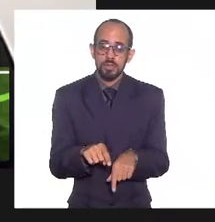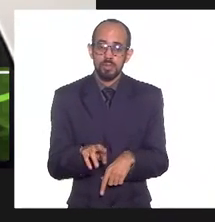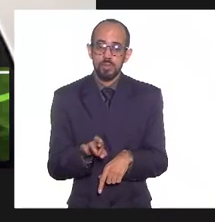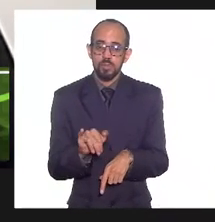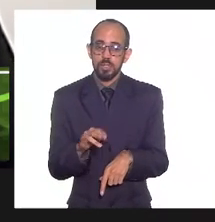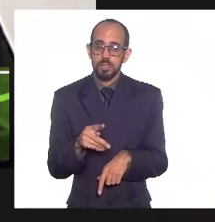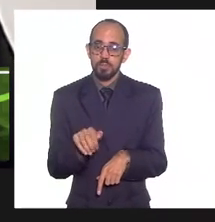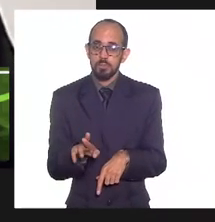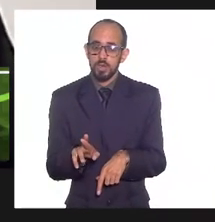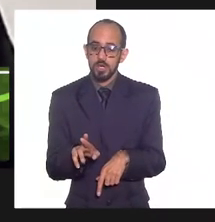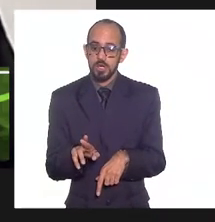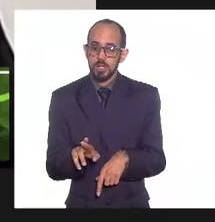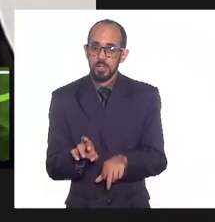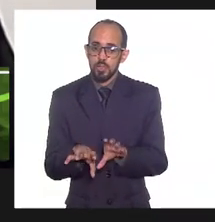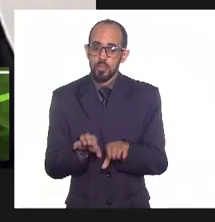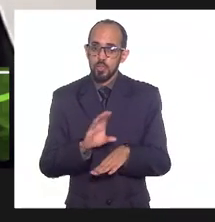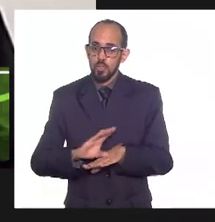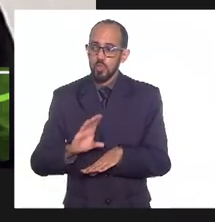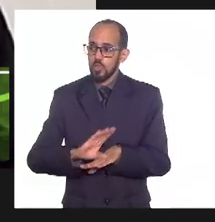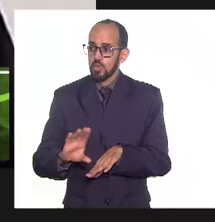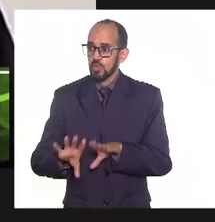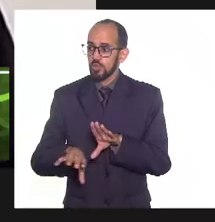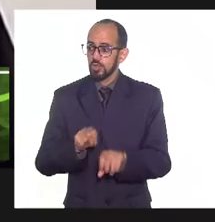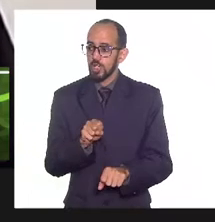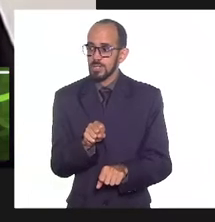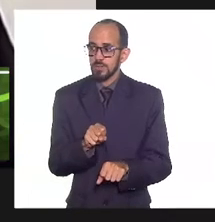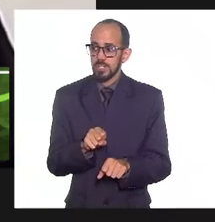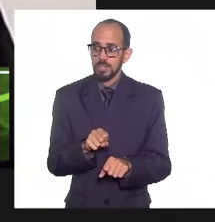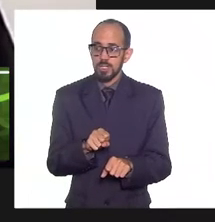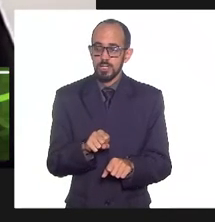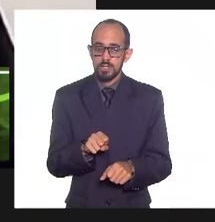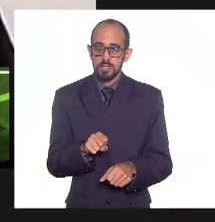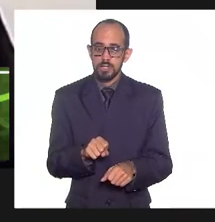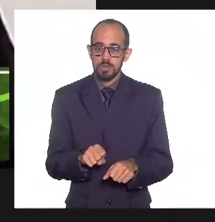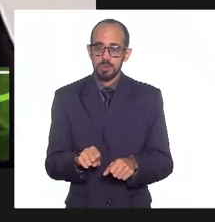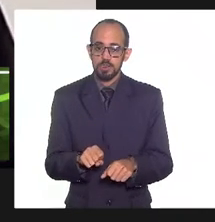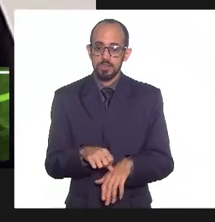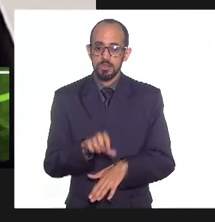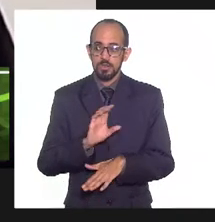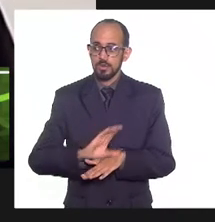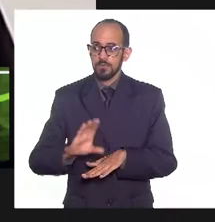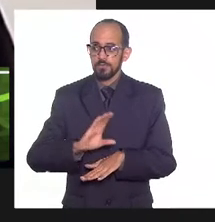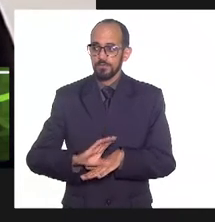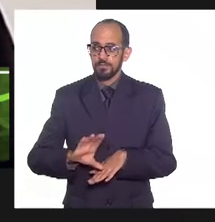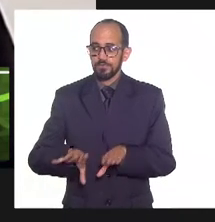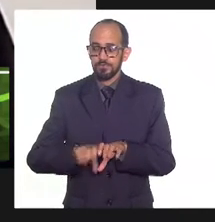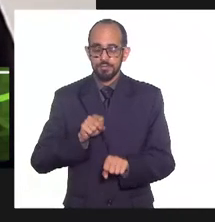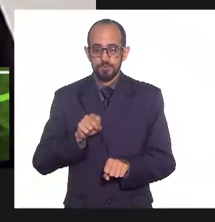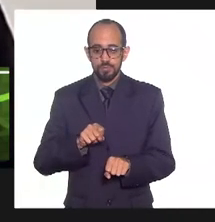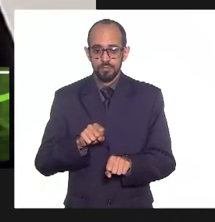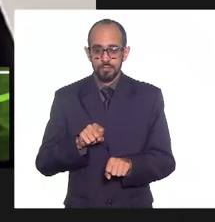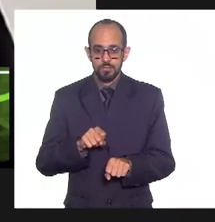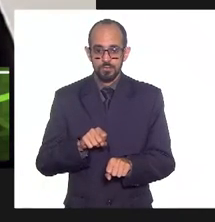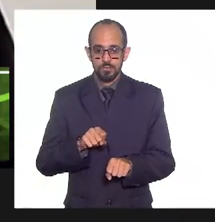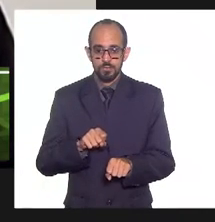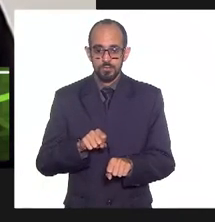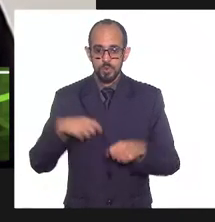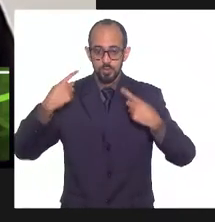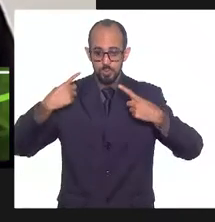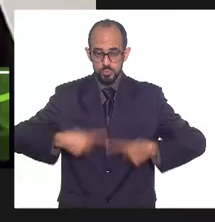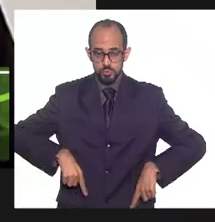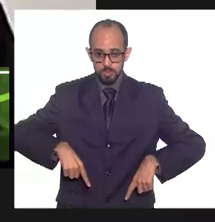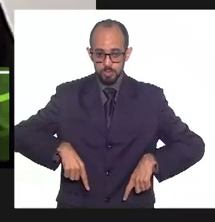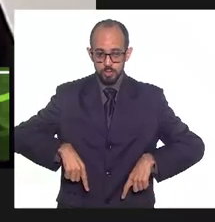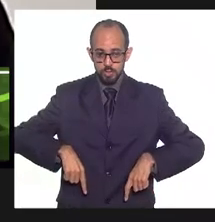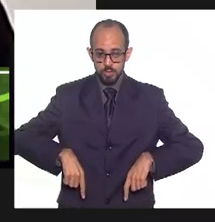um curso de formação então o festival passou a ser não só um certame de disputa entre as